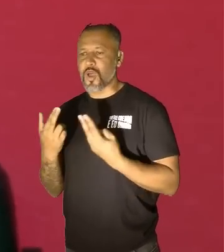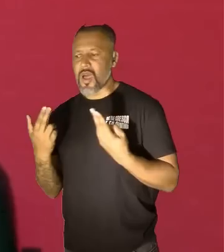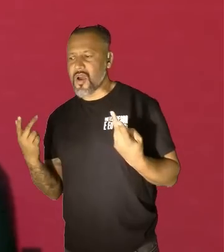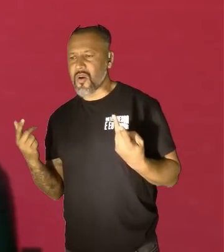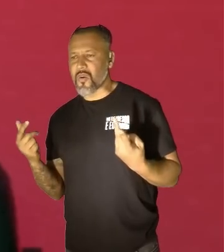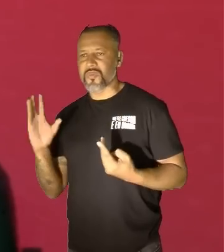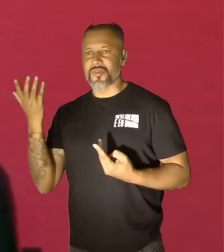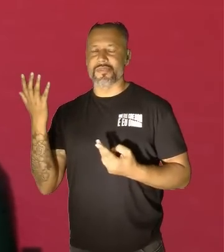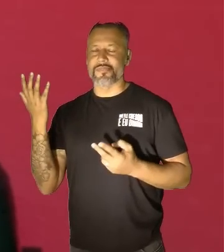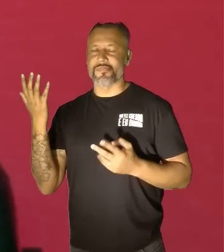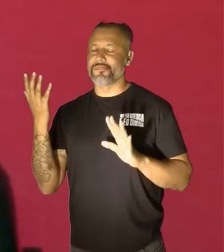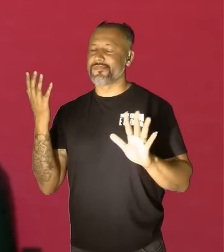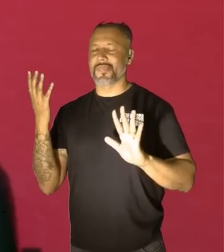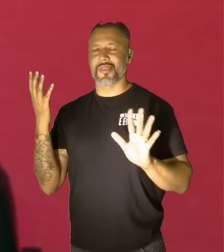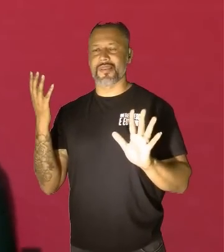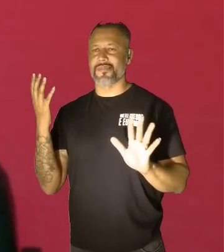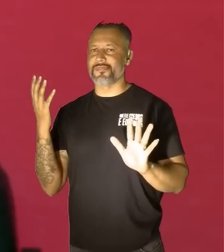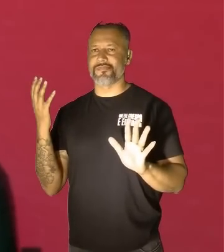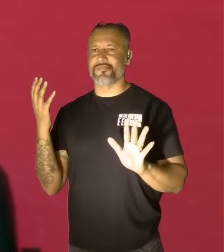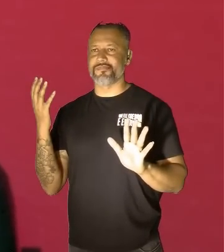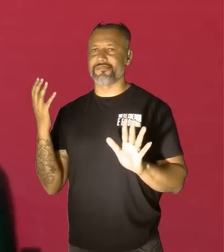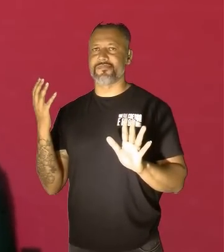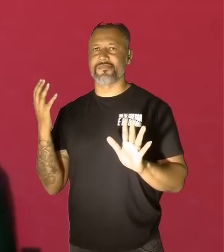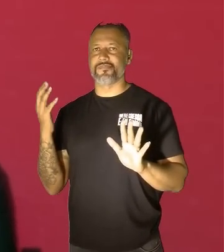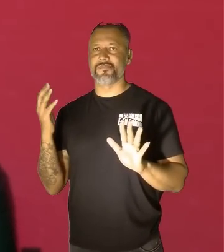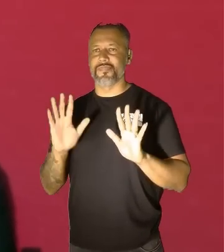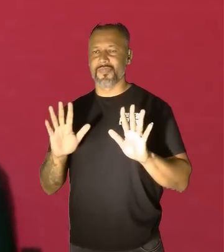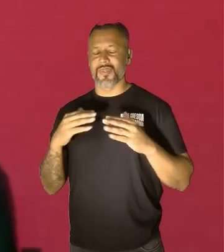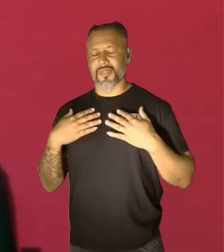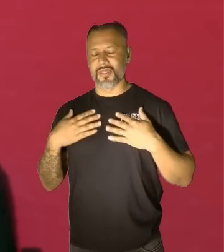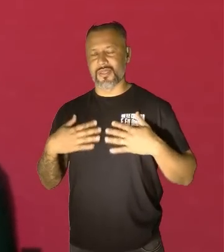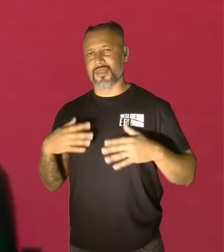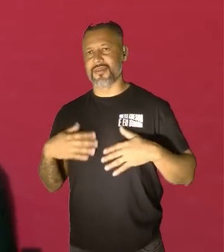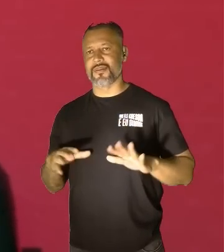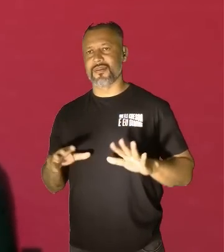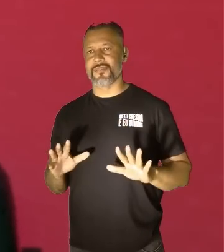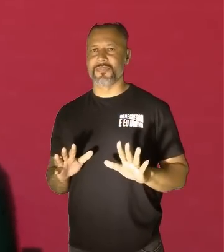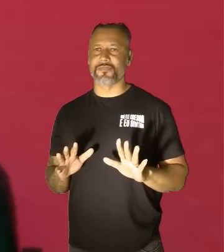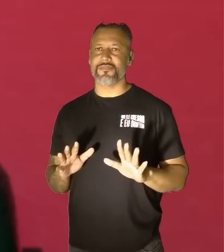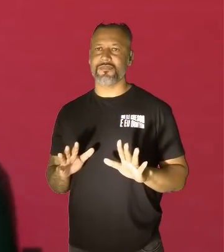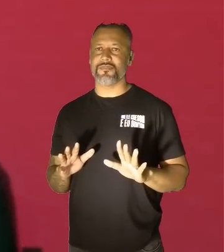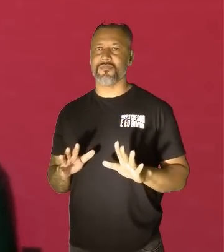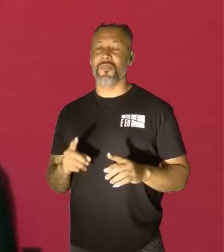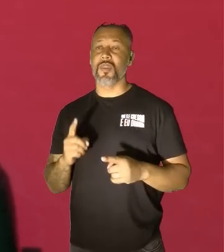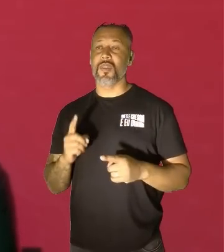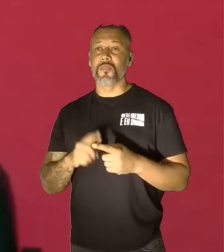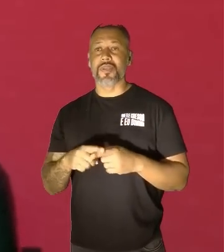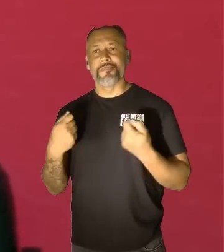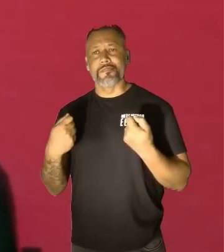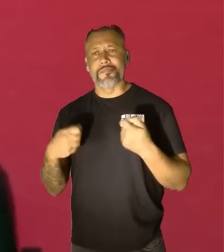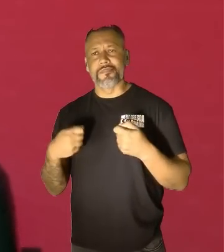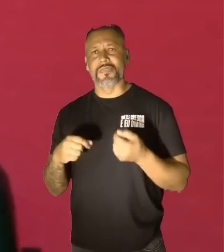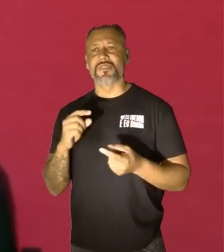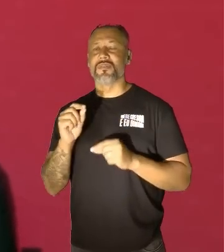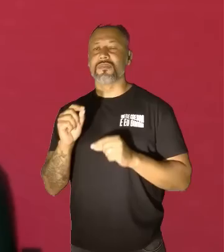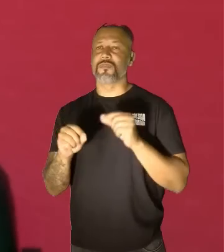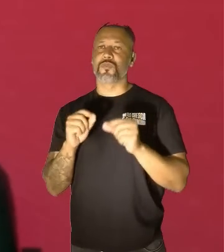Não tenha pressa, a amamentação nutre, a amamentação sustenta, a amamentação dá nutrientes.